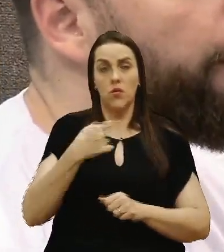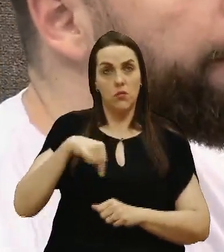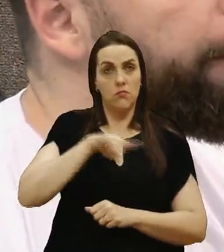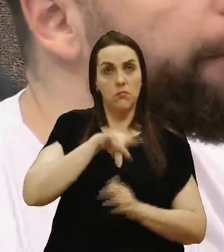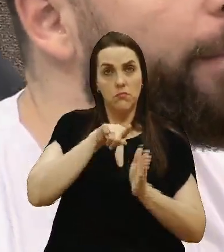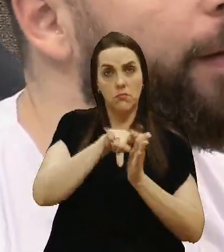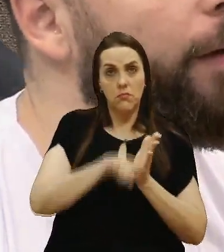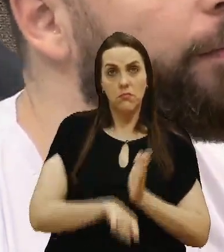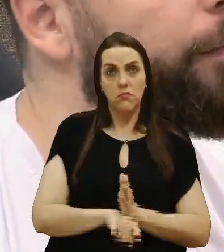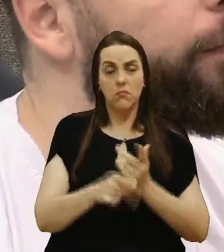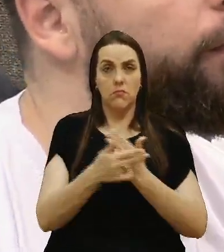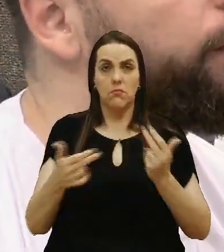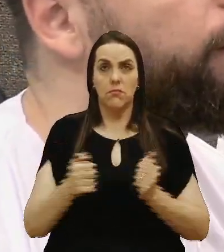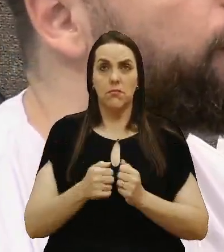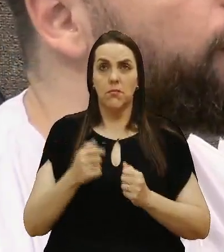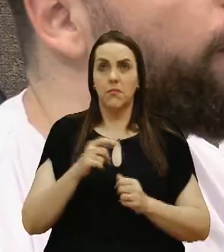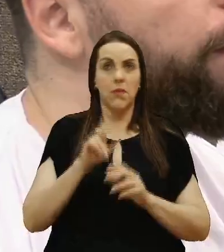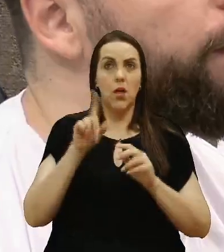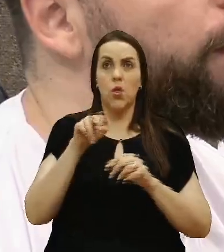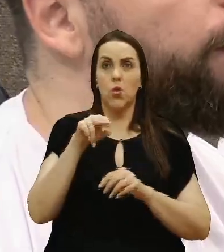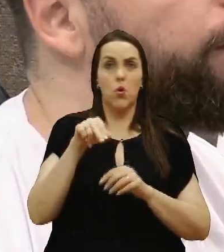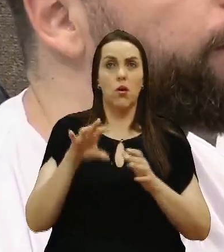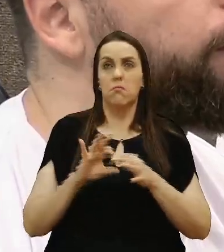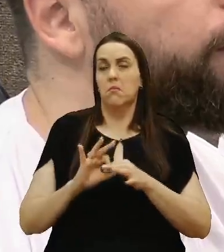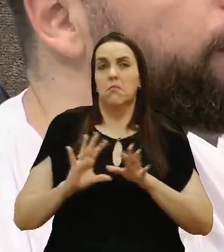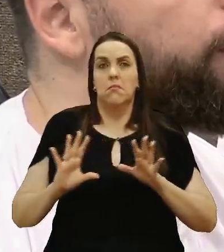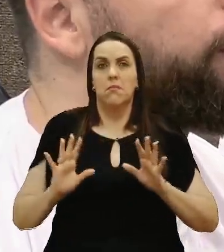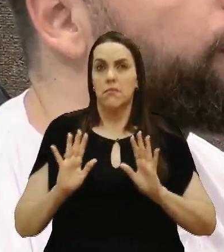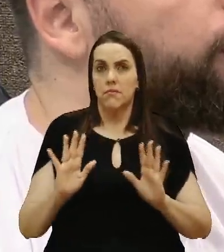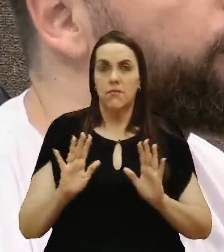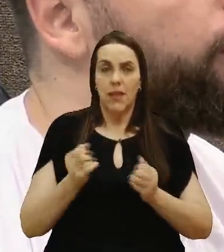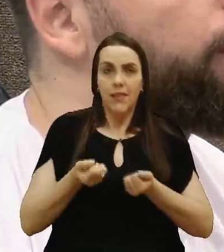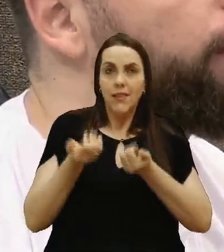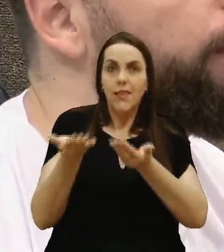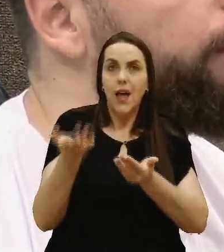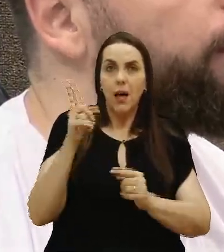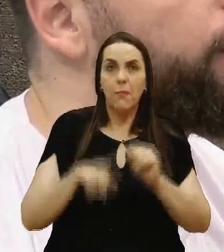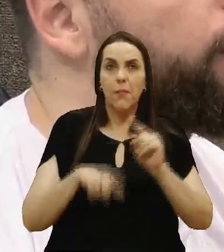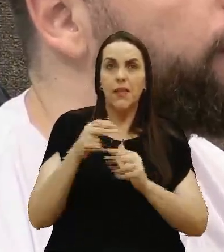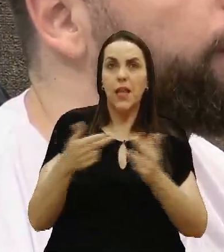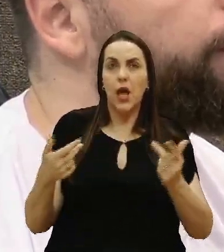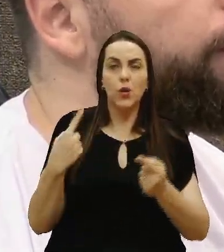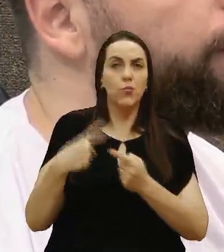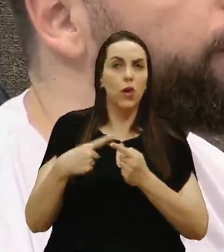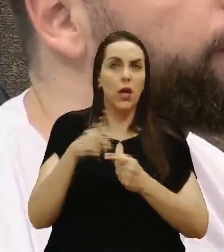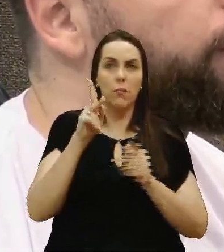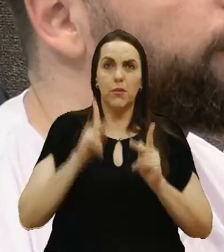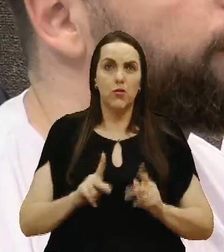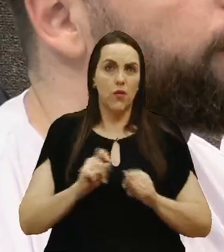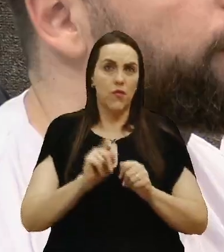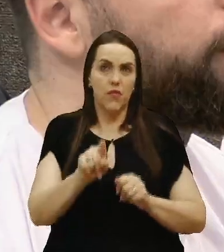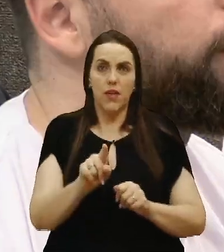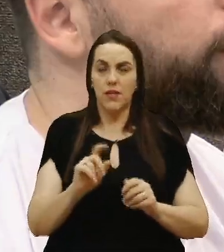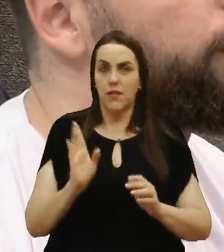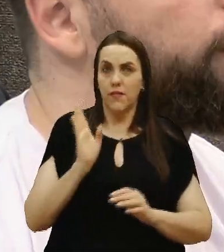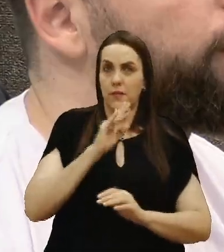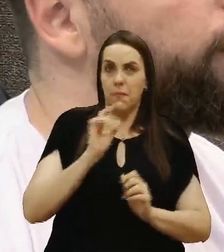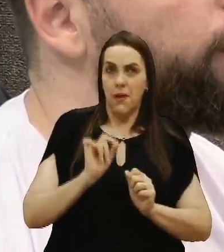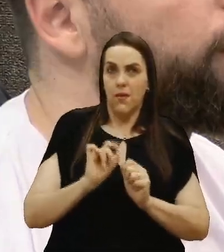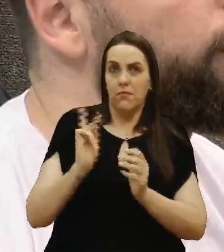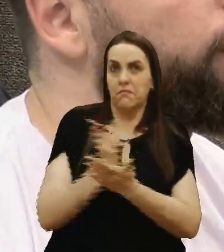investigue essas situações. Mas não deixar de dar material porque alguém fez isso e agiu de má fé. Que está